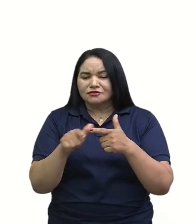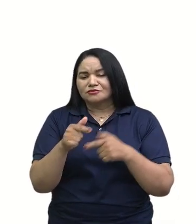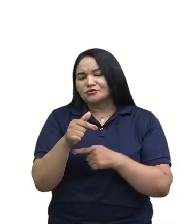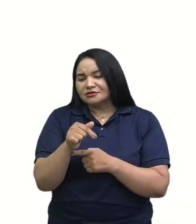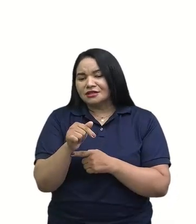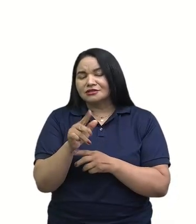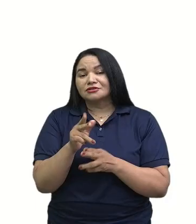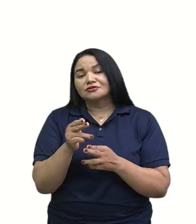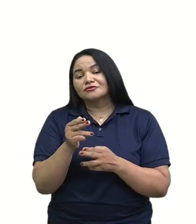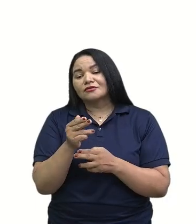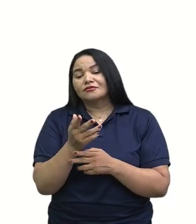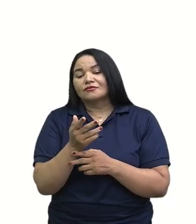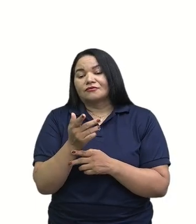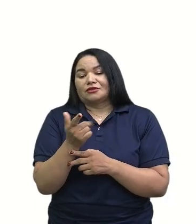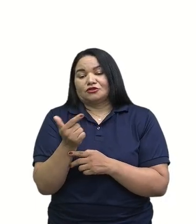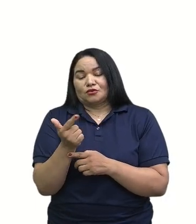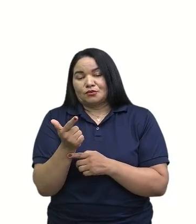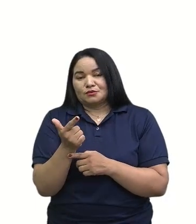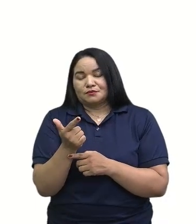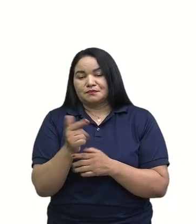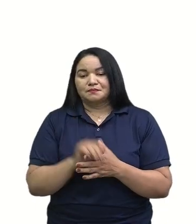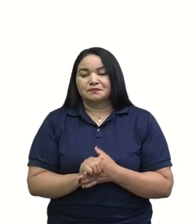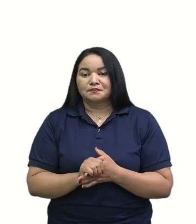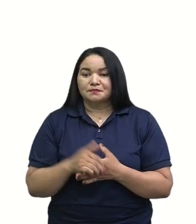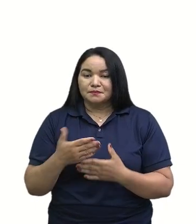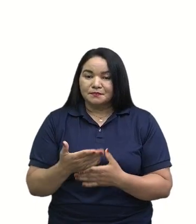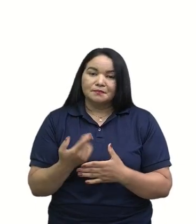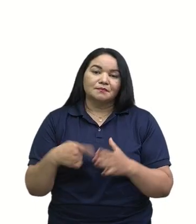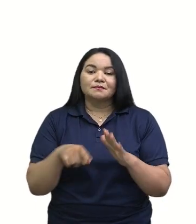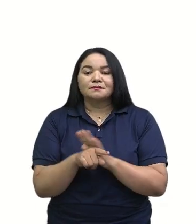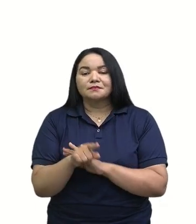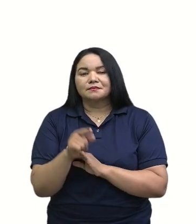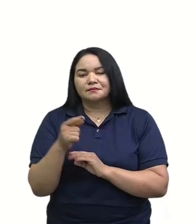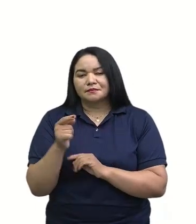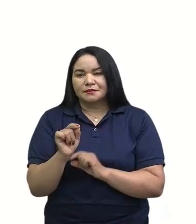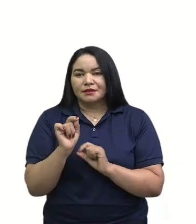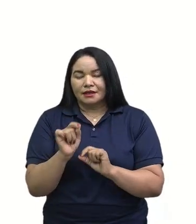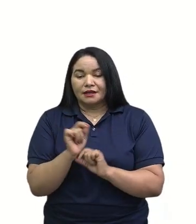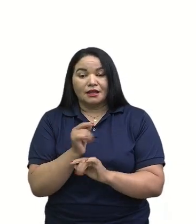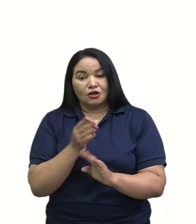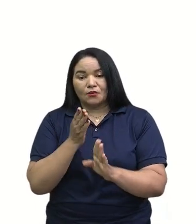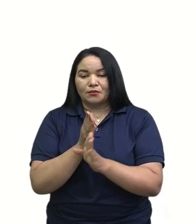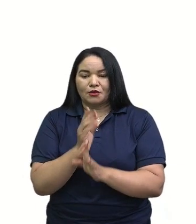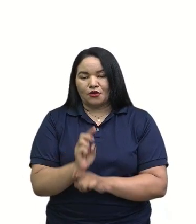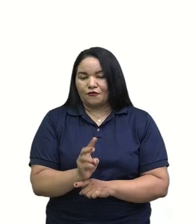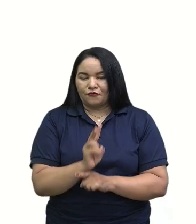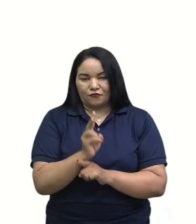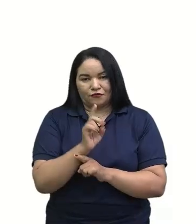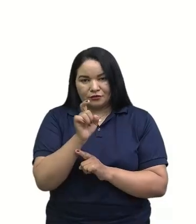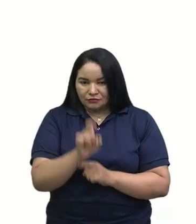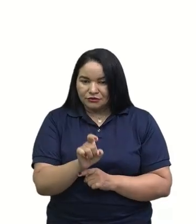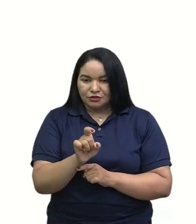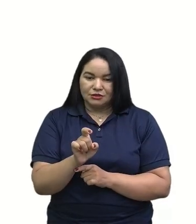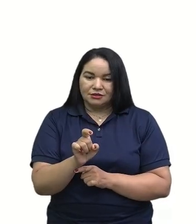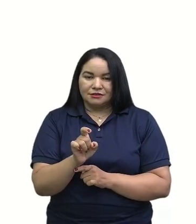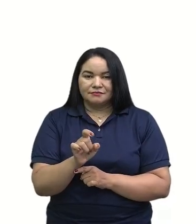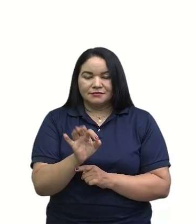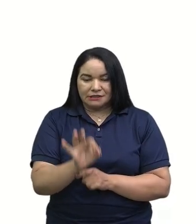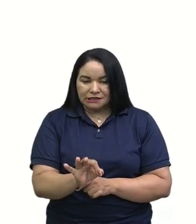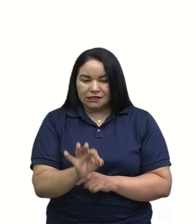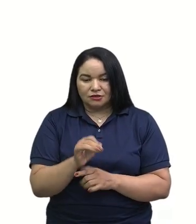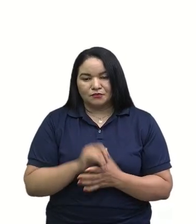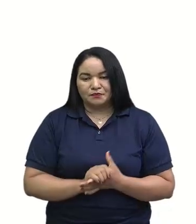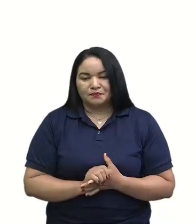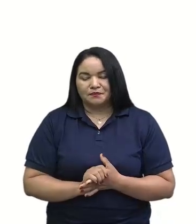a 12. A questão pedia exatamente para a gente determinarmos o valor do x da questão. Tudo